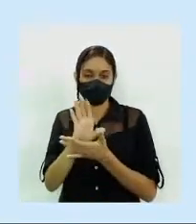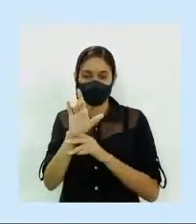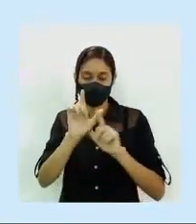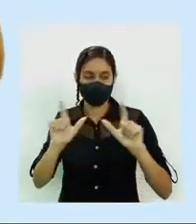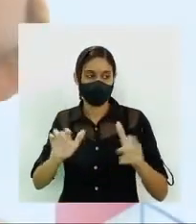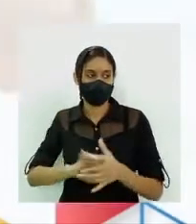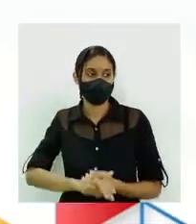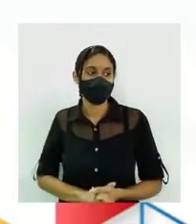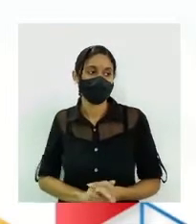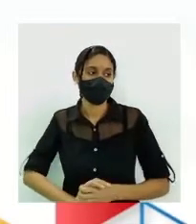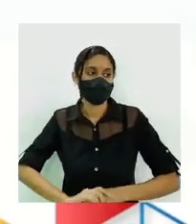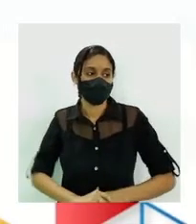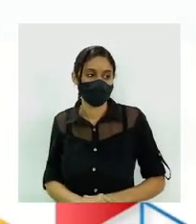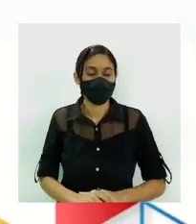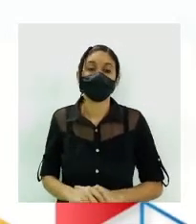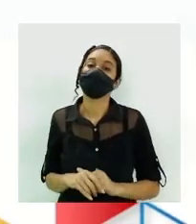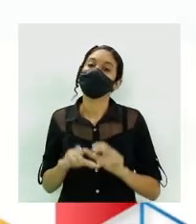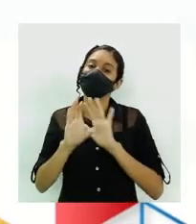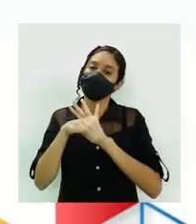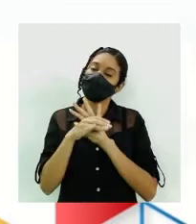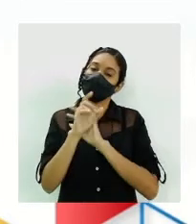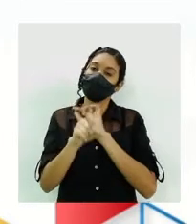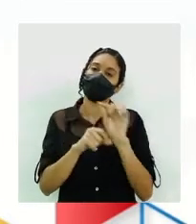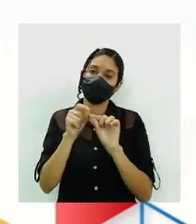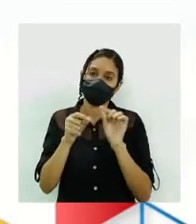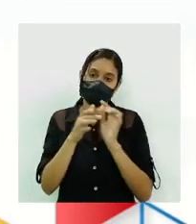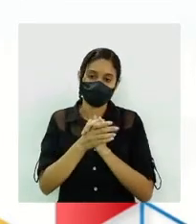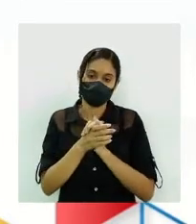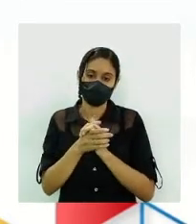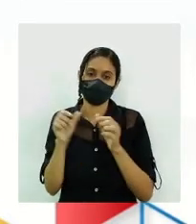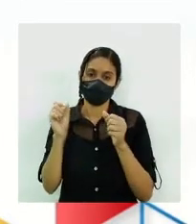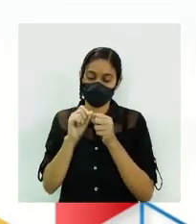aqui. Os conteúdos são